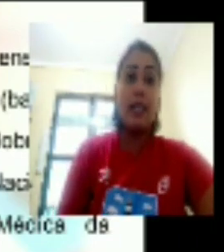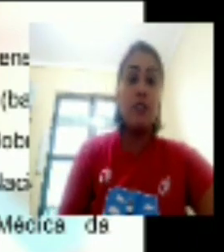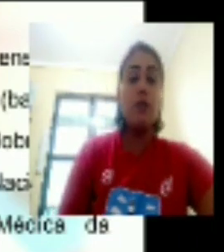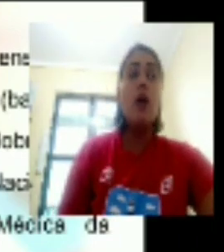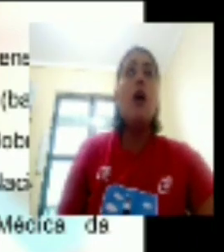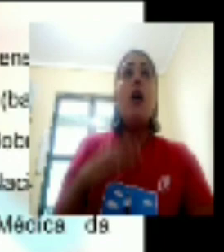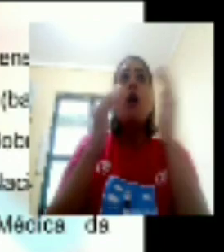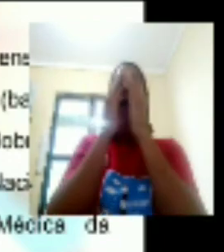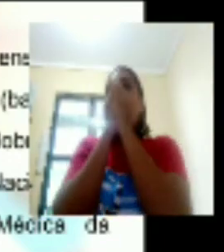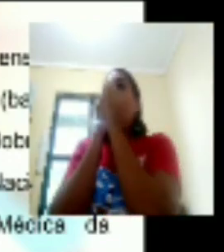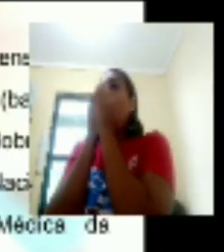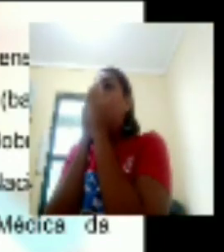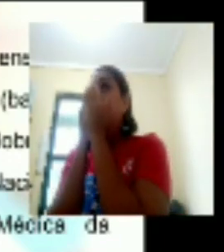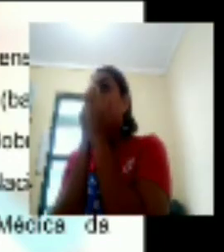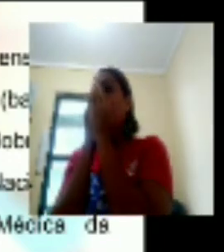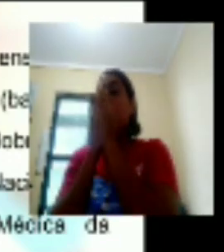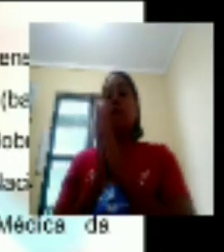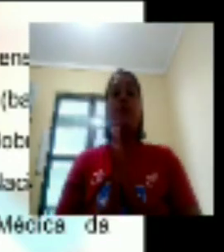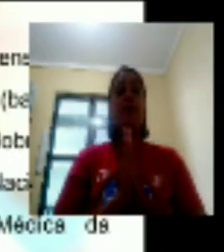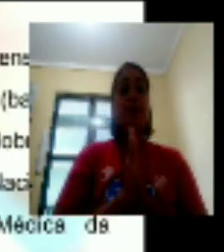No caso,